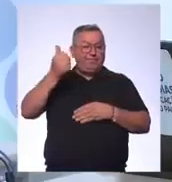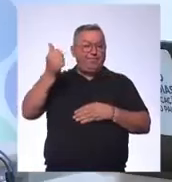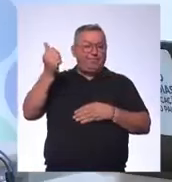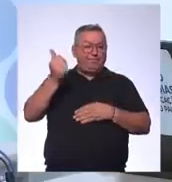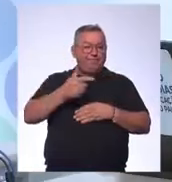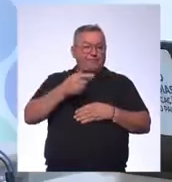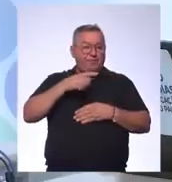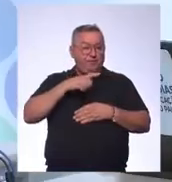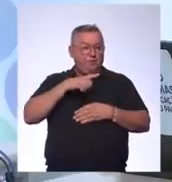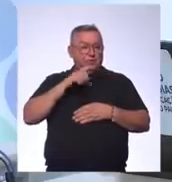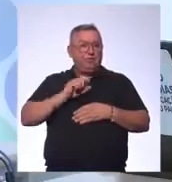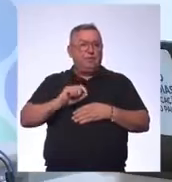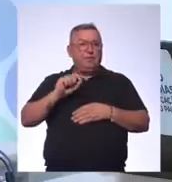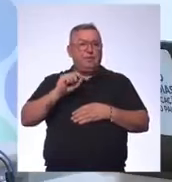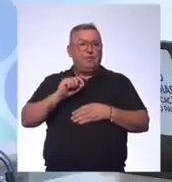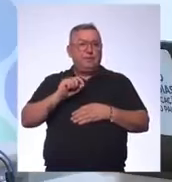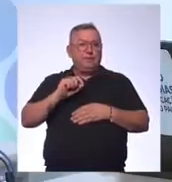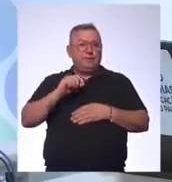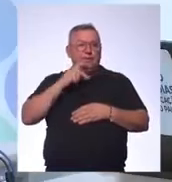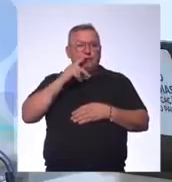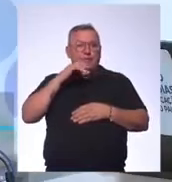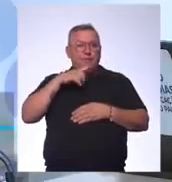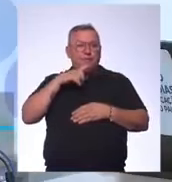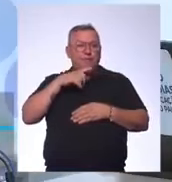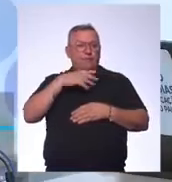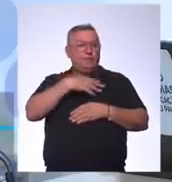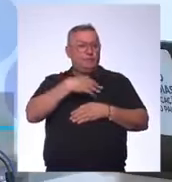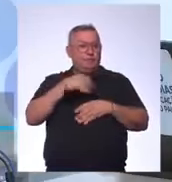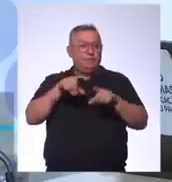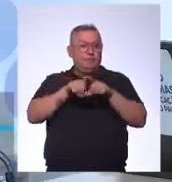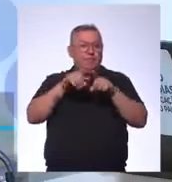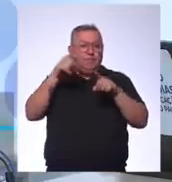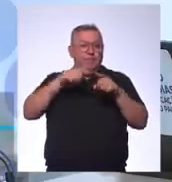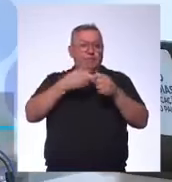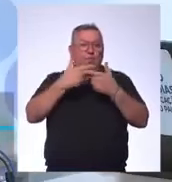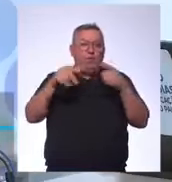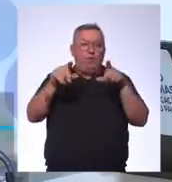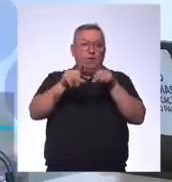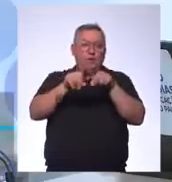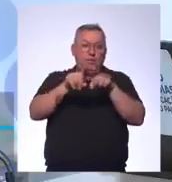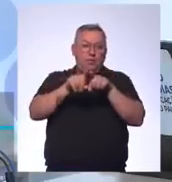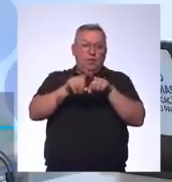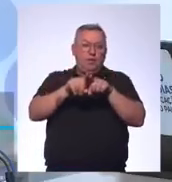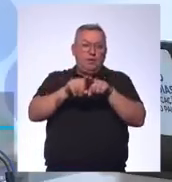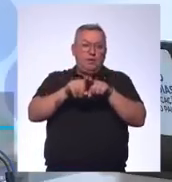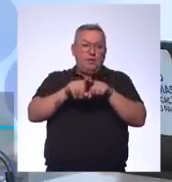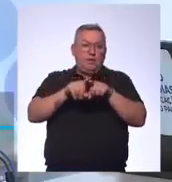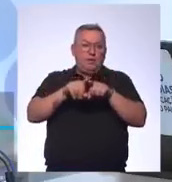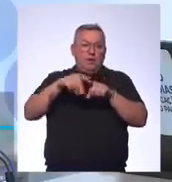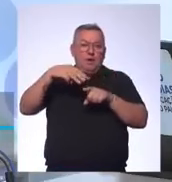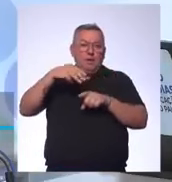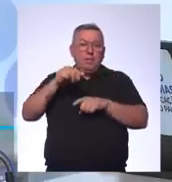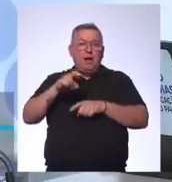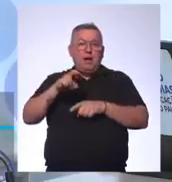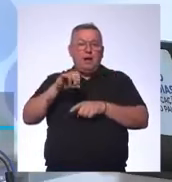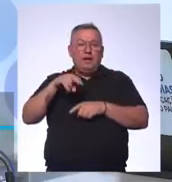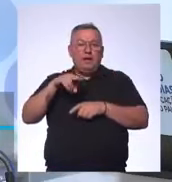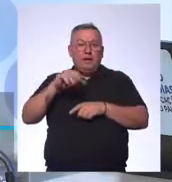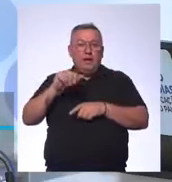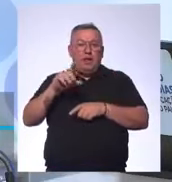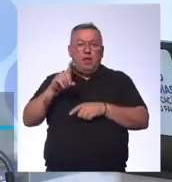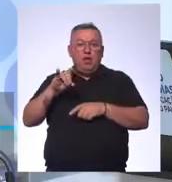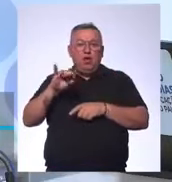questão de dos pais estarem com os filhos. Uma outra coisa, gente. Essa Marina Dias que eu coloquei